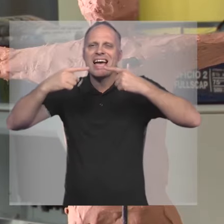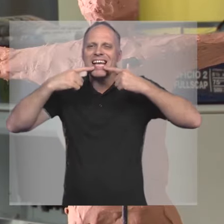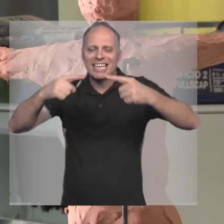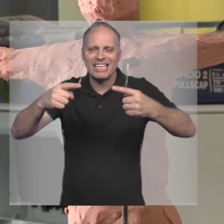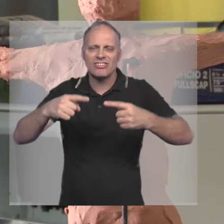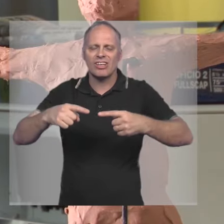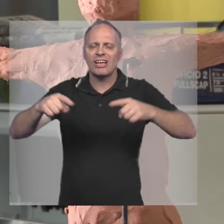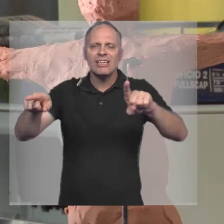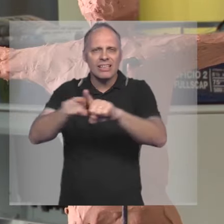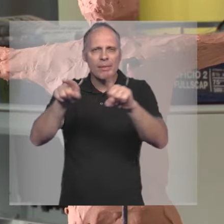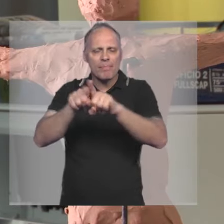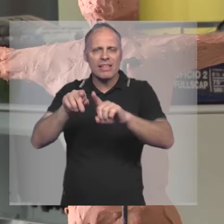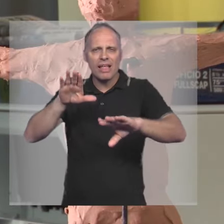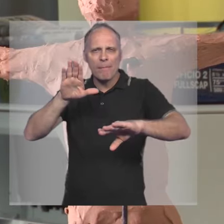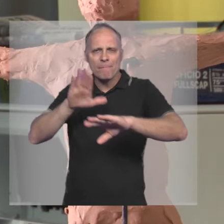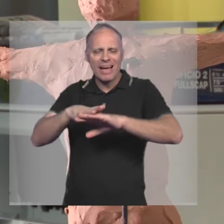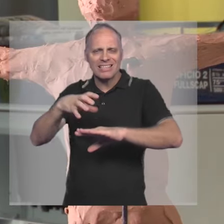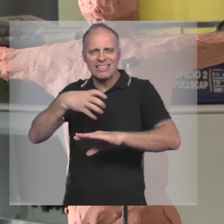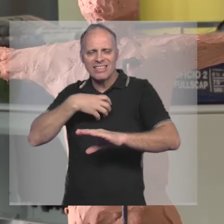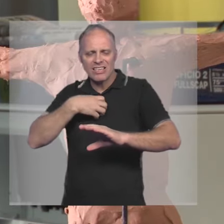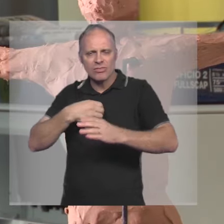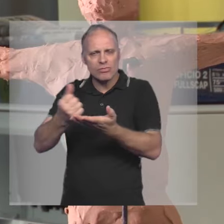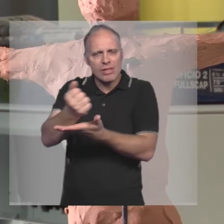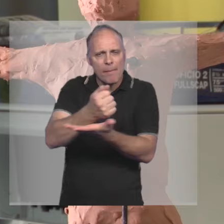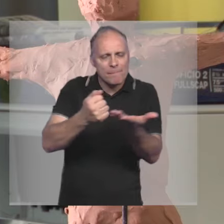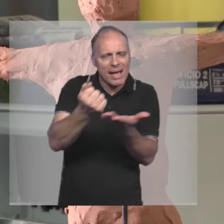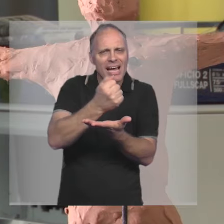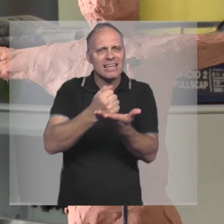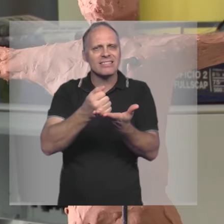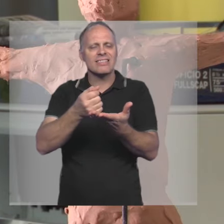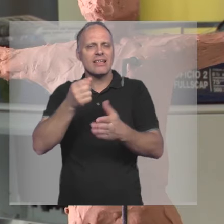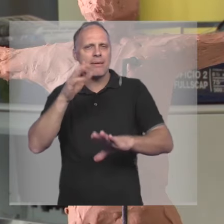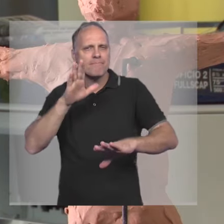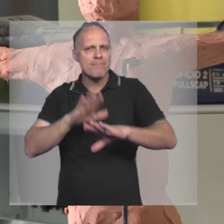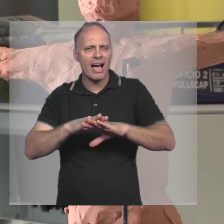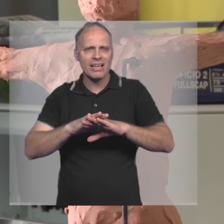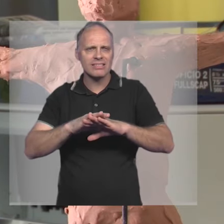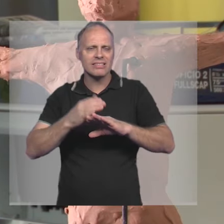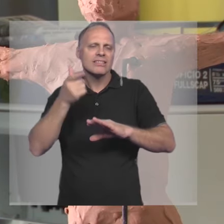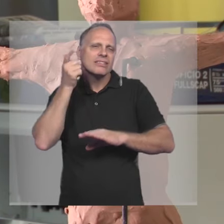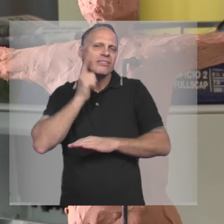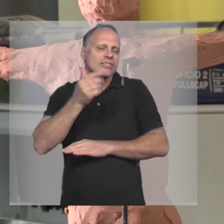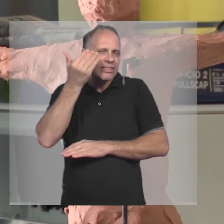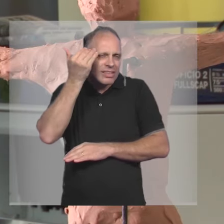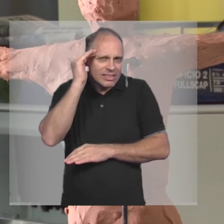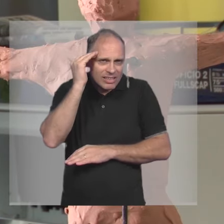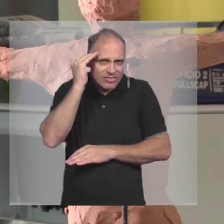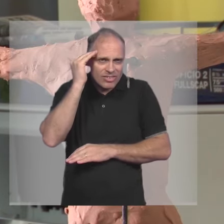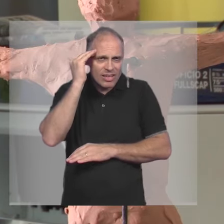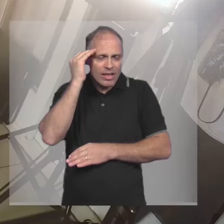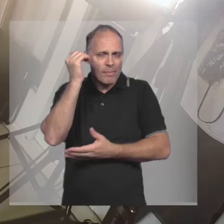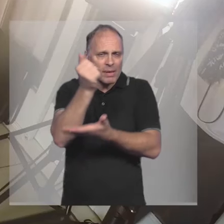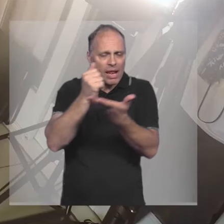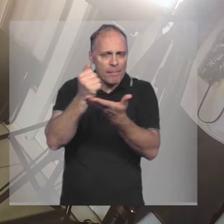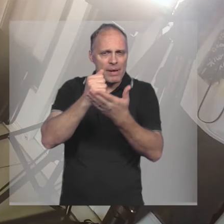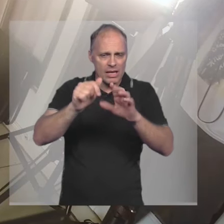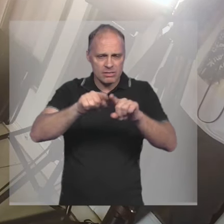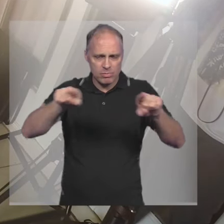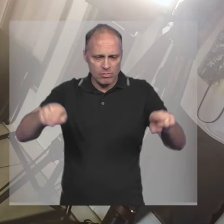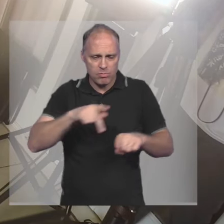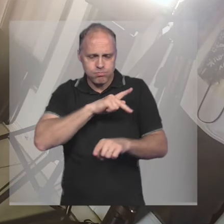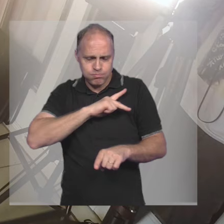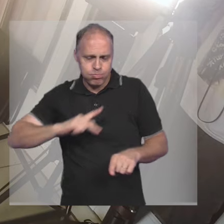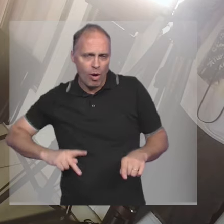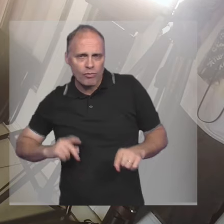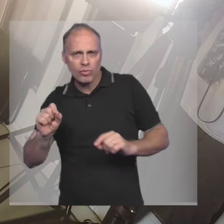realmente está muito mais se aproximando da base da pirâmide, está sendo muito mais compreendido pela base da pirâmide